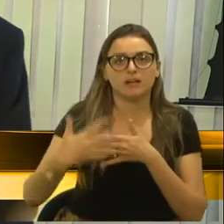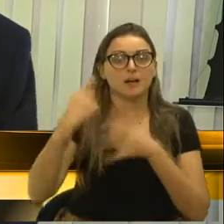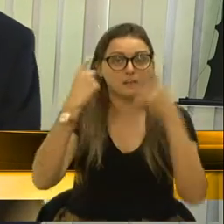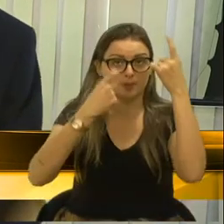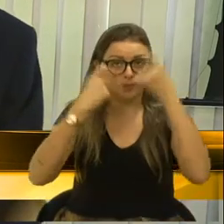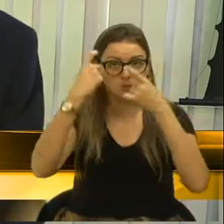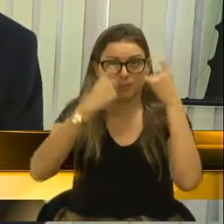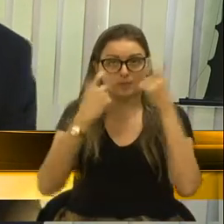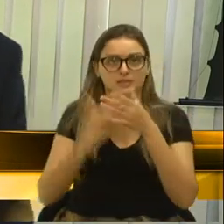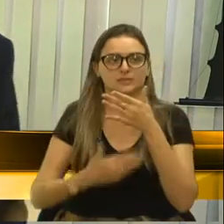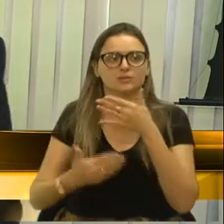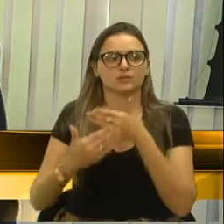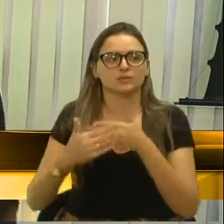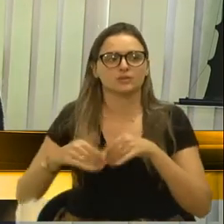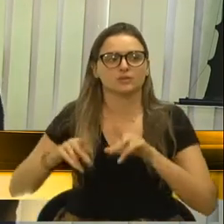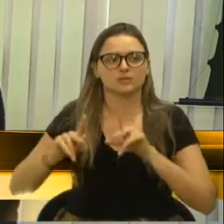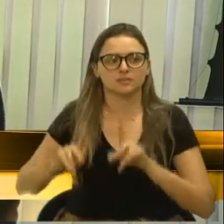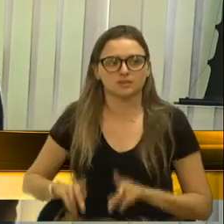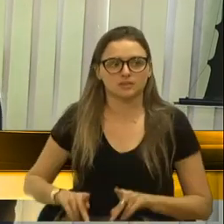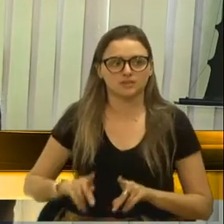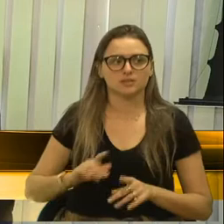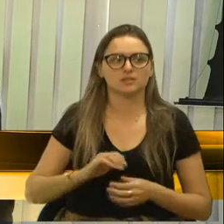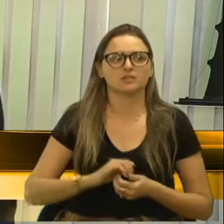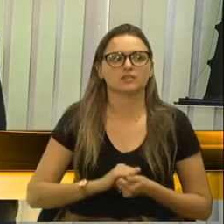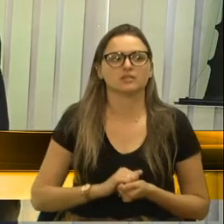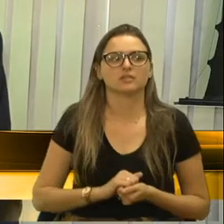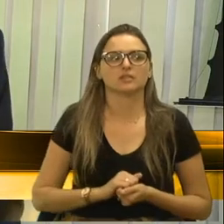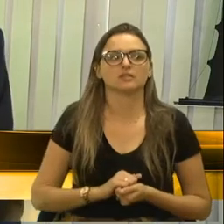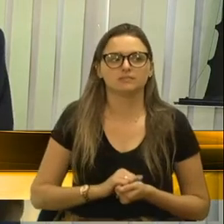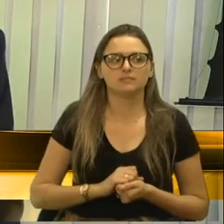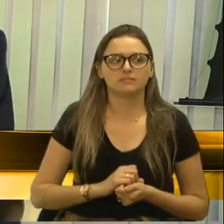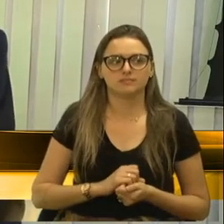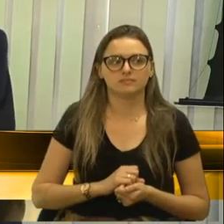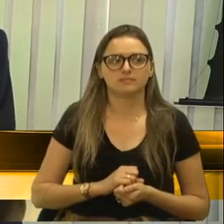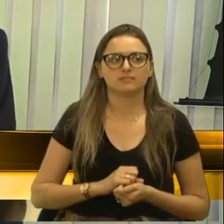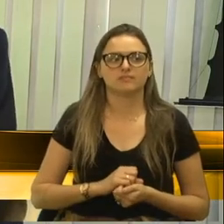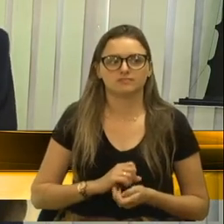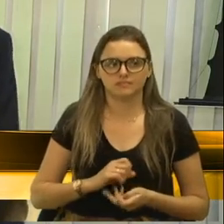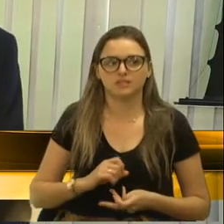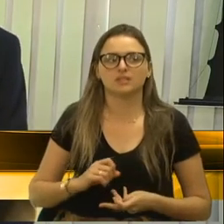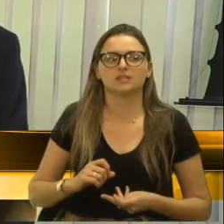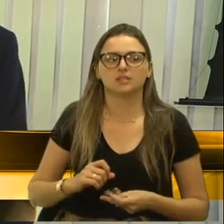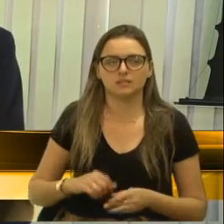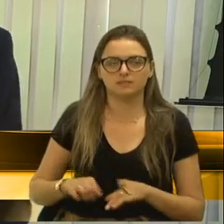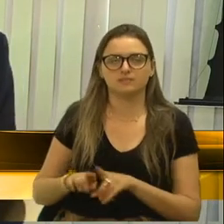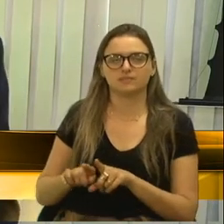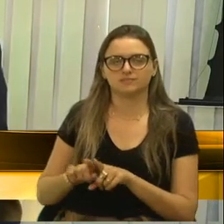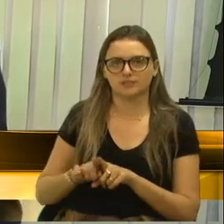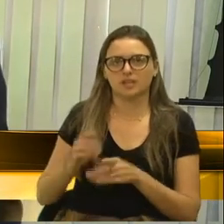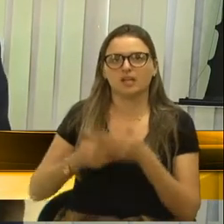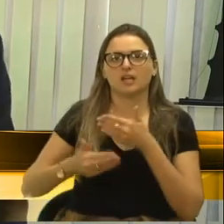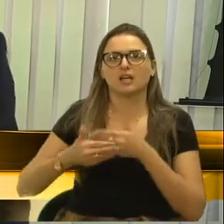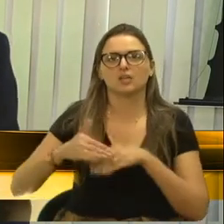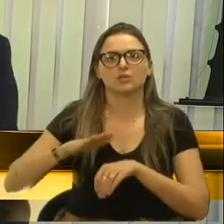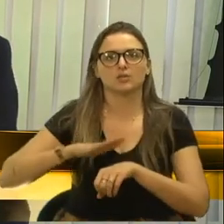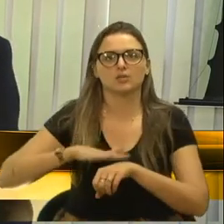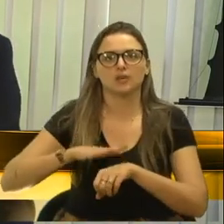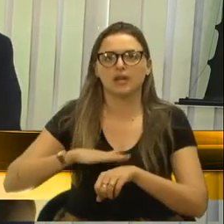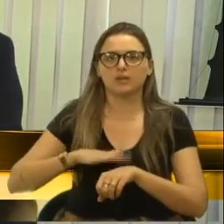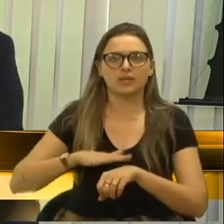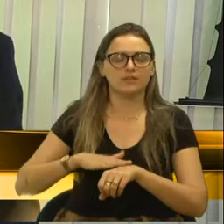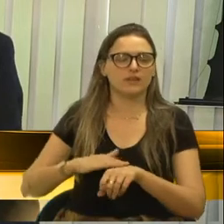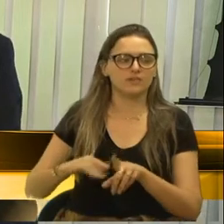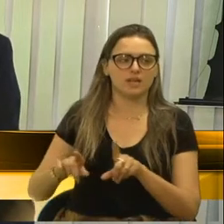pessoas, inclusive o aumento de consumo de água, que é normal pela necessidade a todo instante de estar